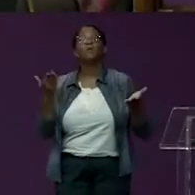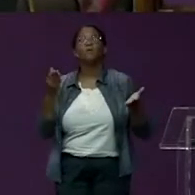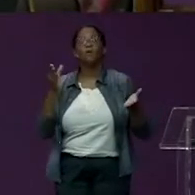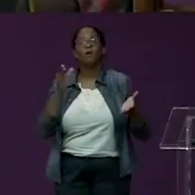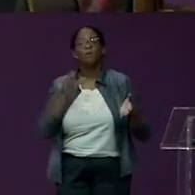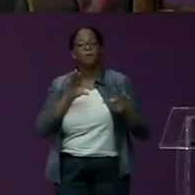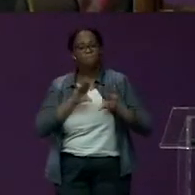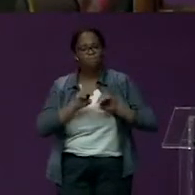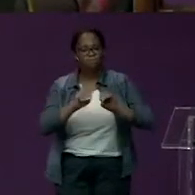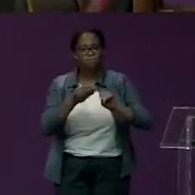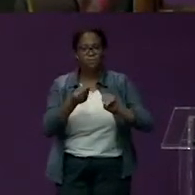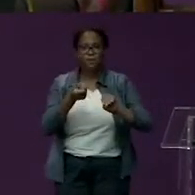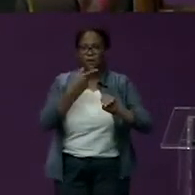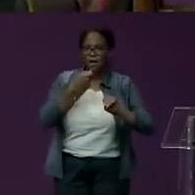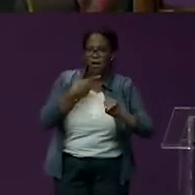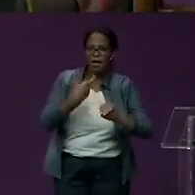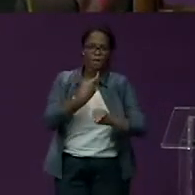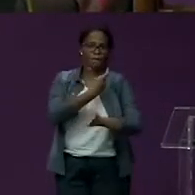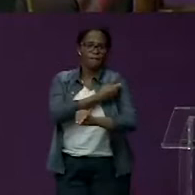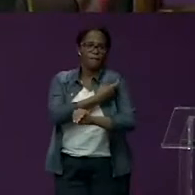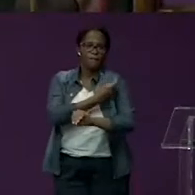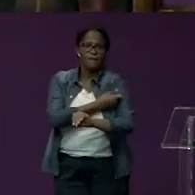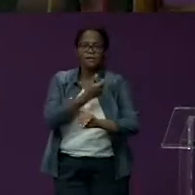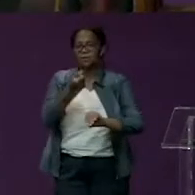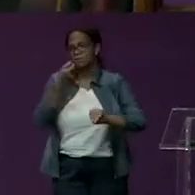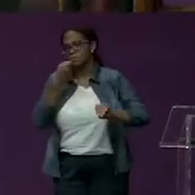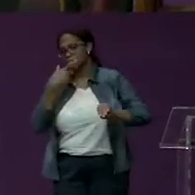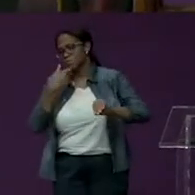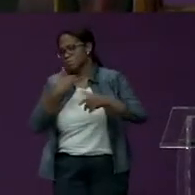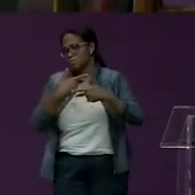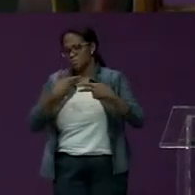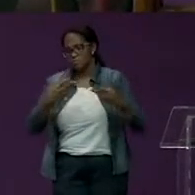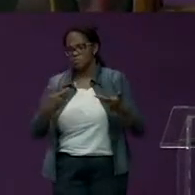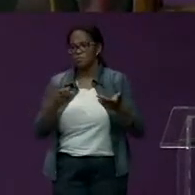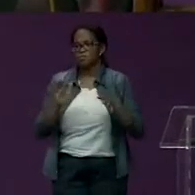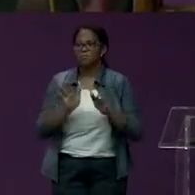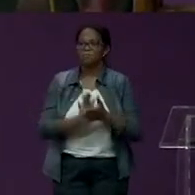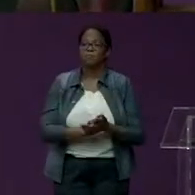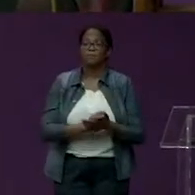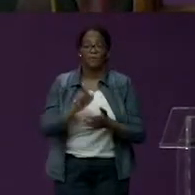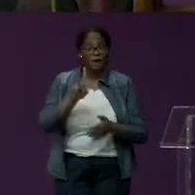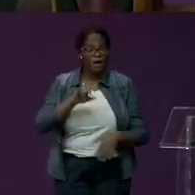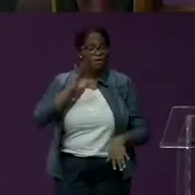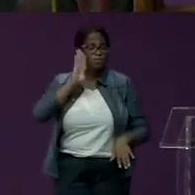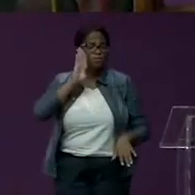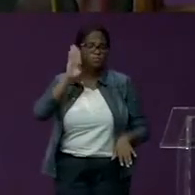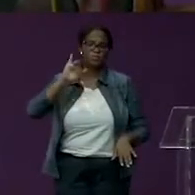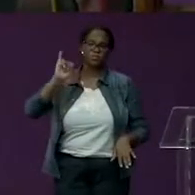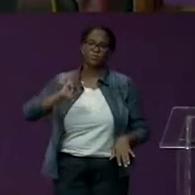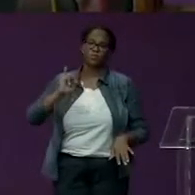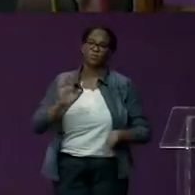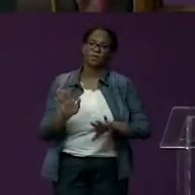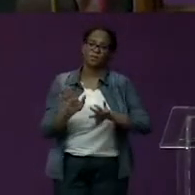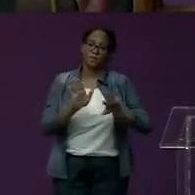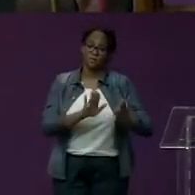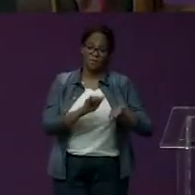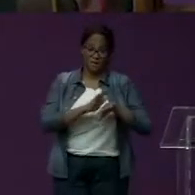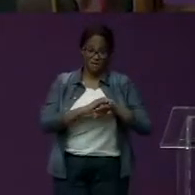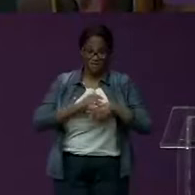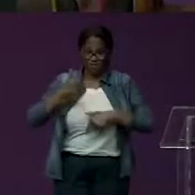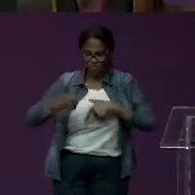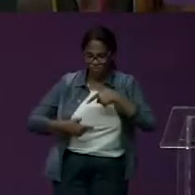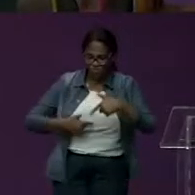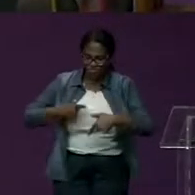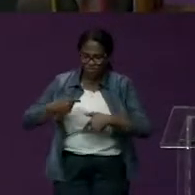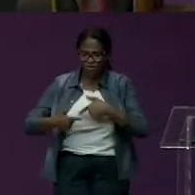esses insumos, sejam vacinas ou mesmo no caso dos medicamentos. Isso é fundamental. Então, a esse